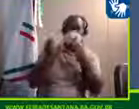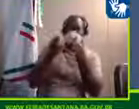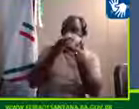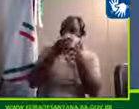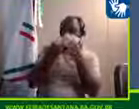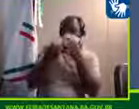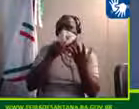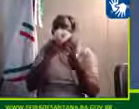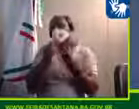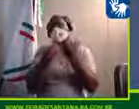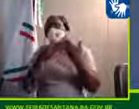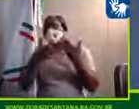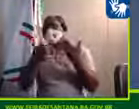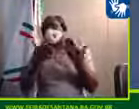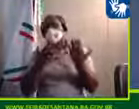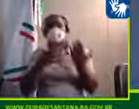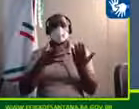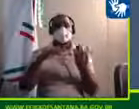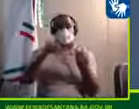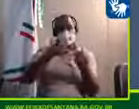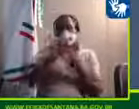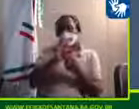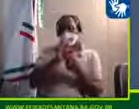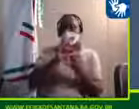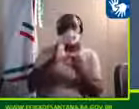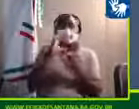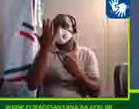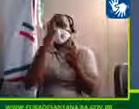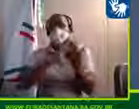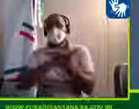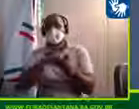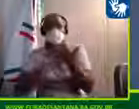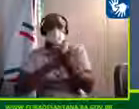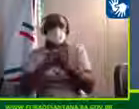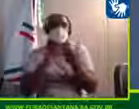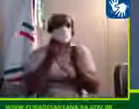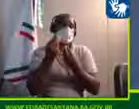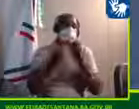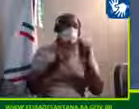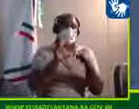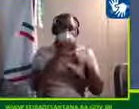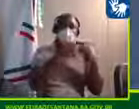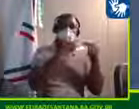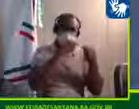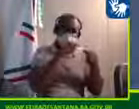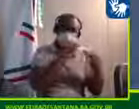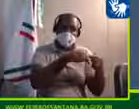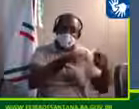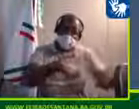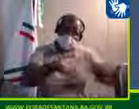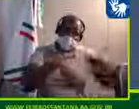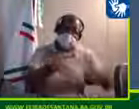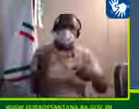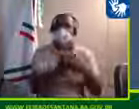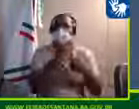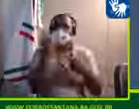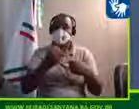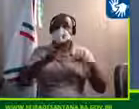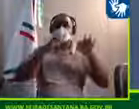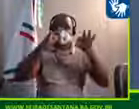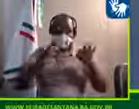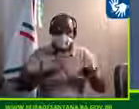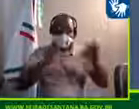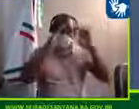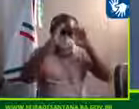de situação que não acontece em Feira de Santana, que é você receber recursos e não aplicar. Aqui a gente aplica